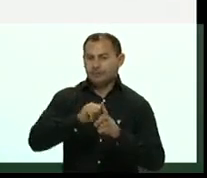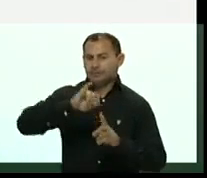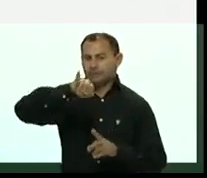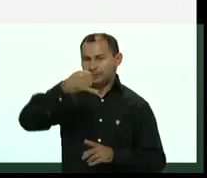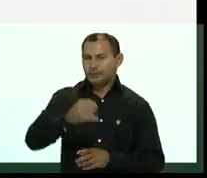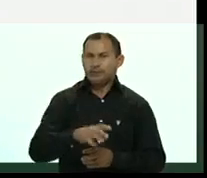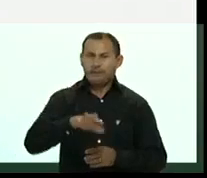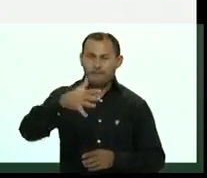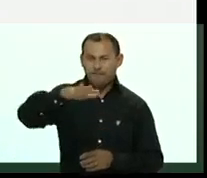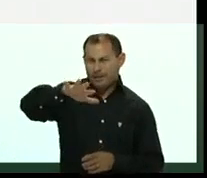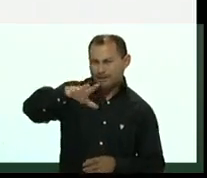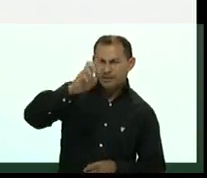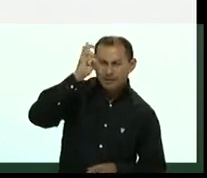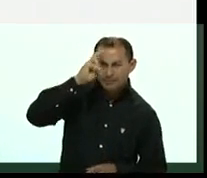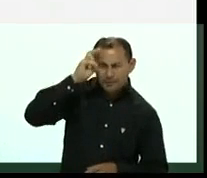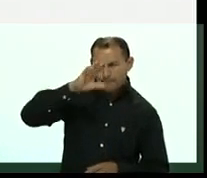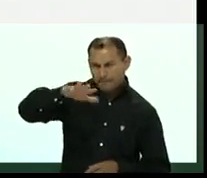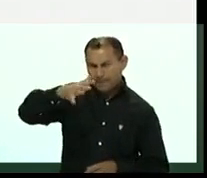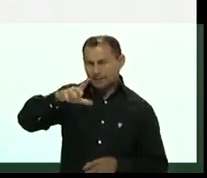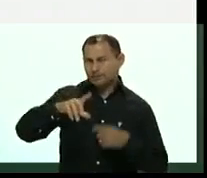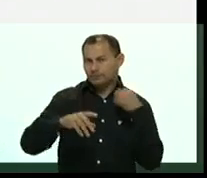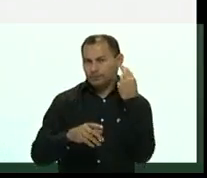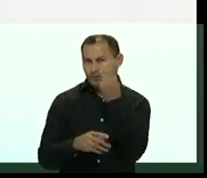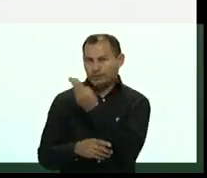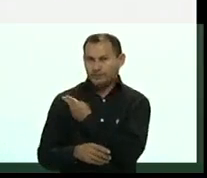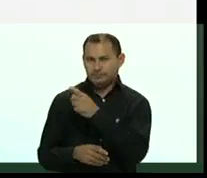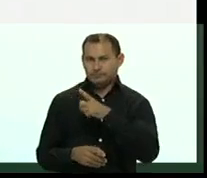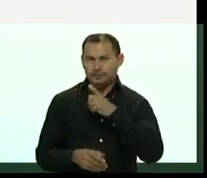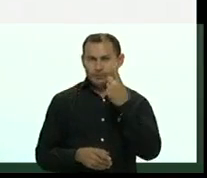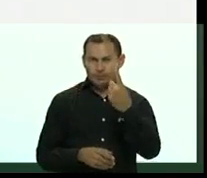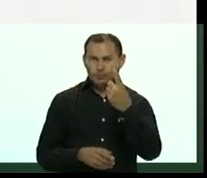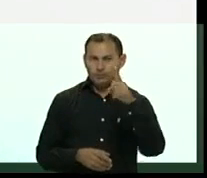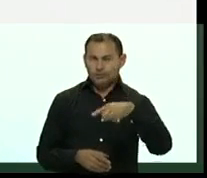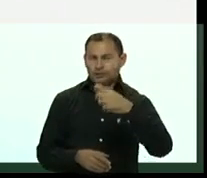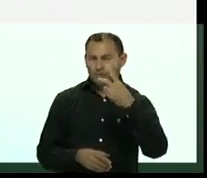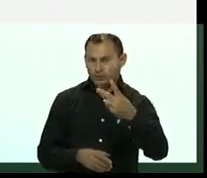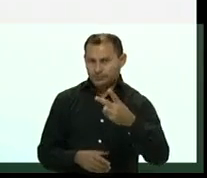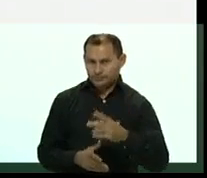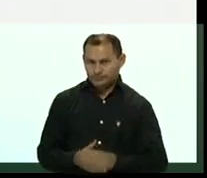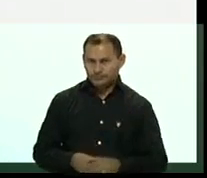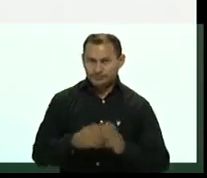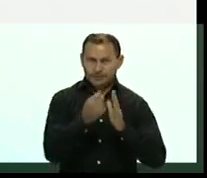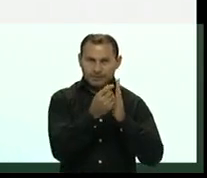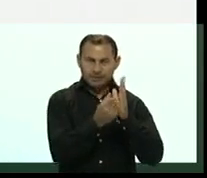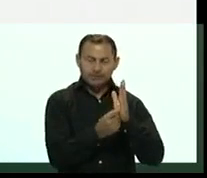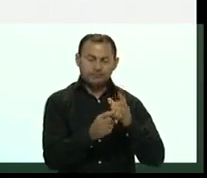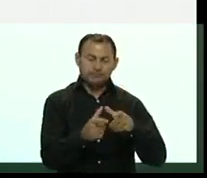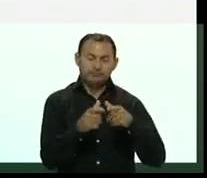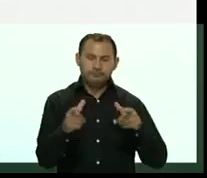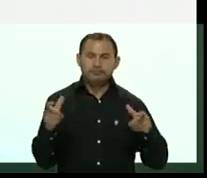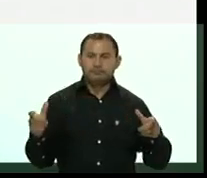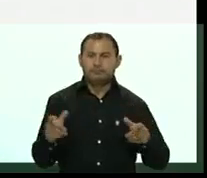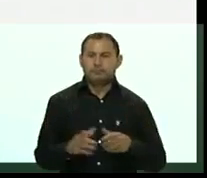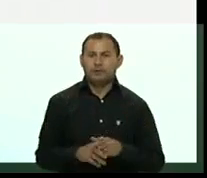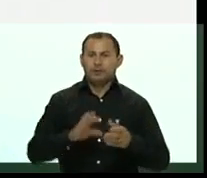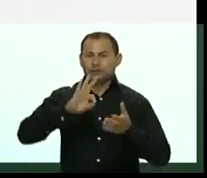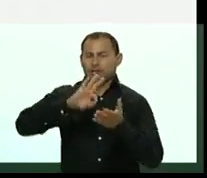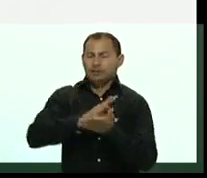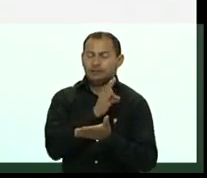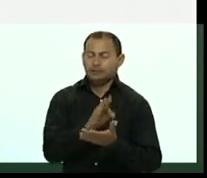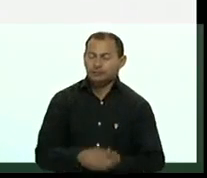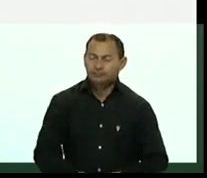janeiro, a média, lembra daquela média que nós tínhamos? 1,2. A taxa de crescimento por